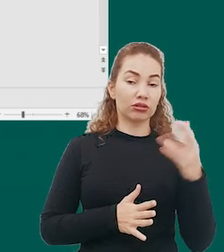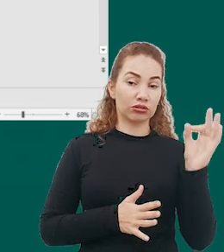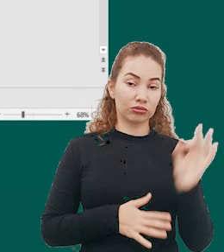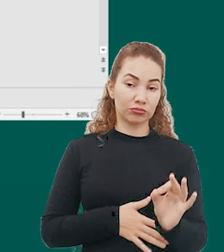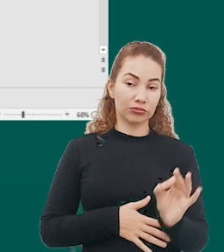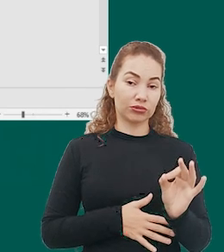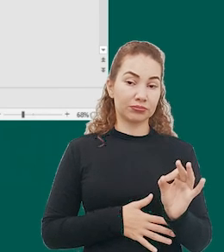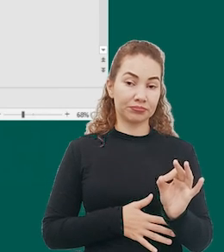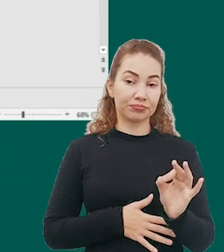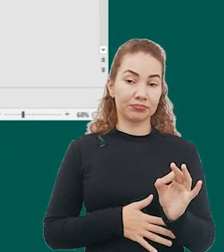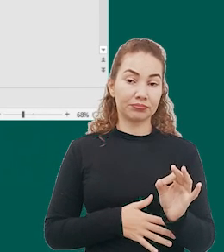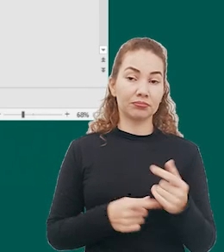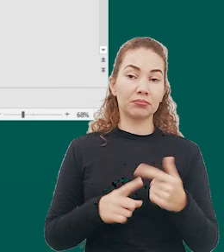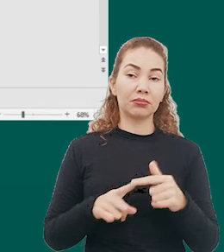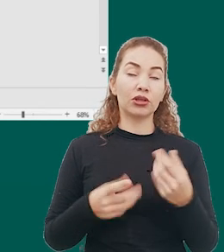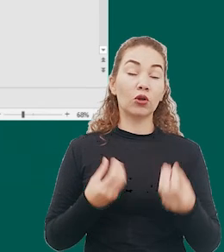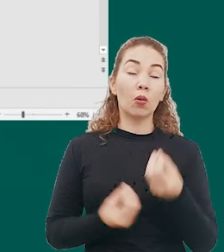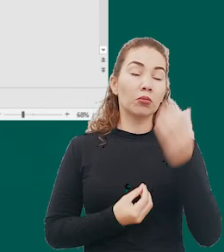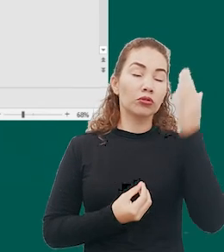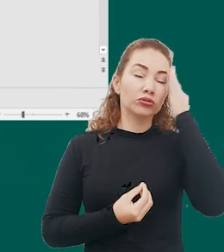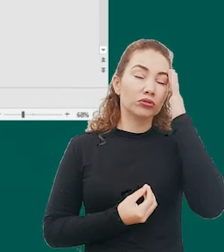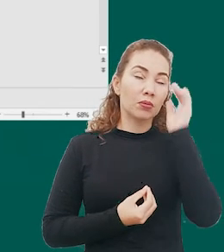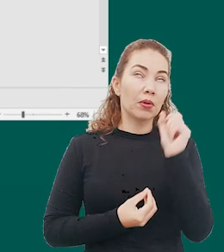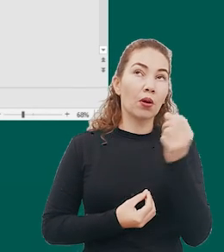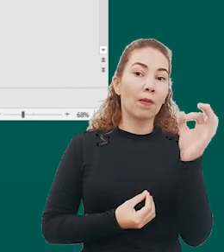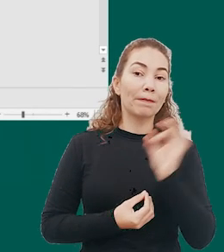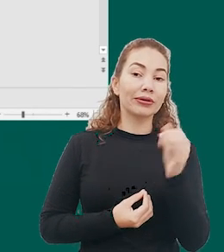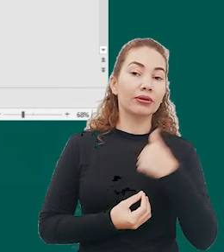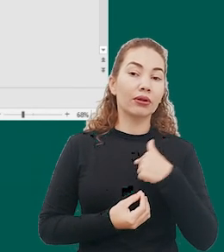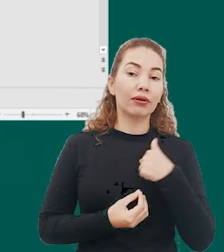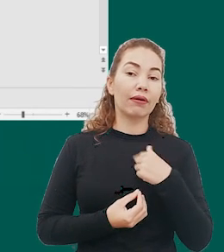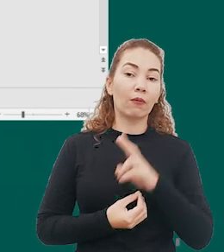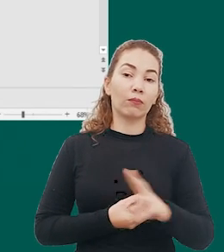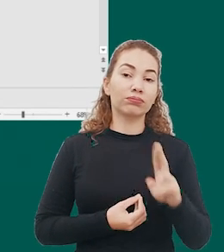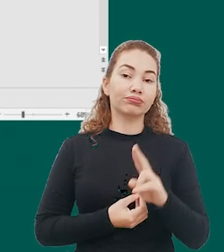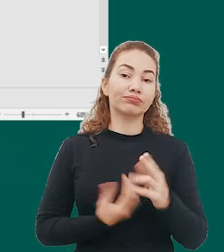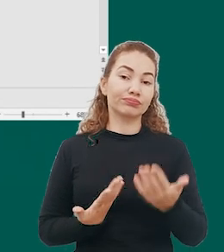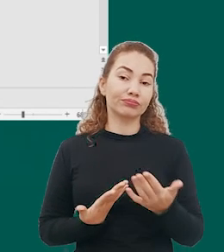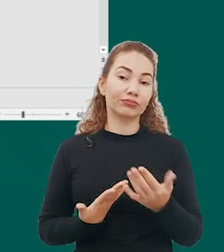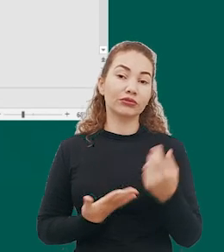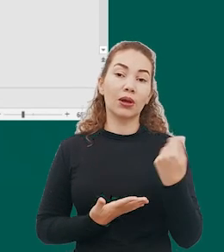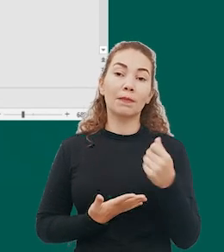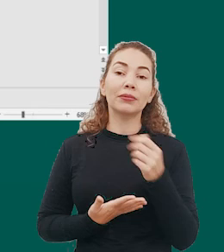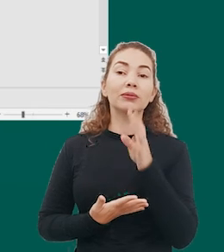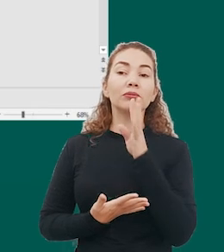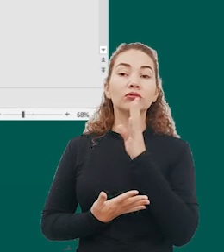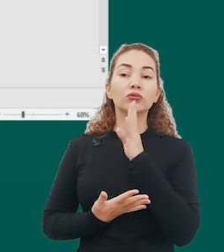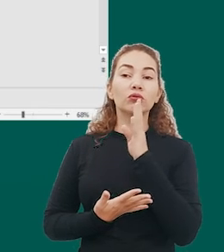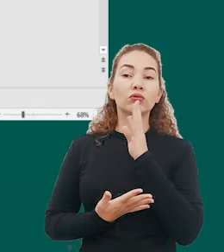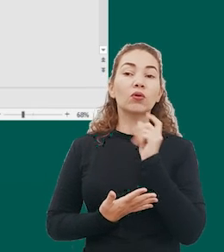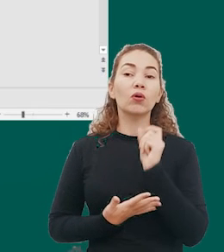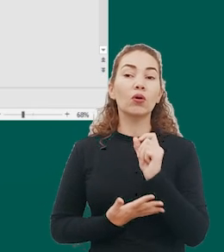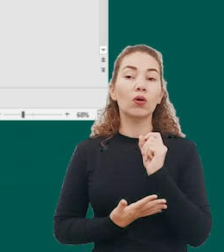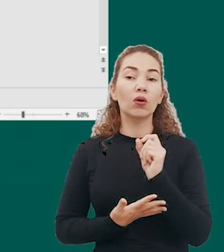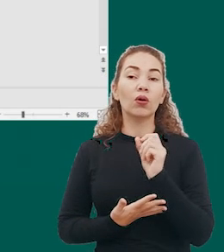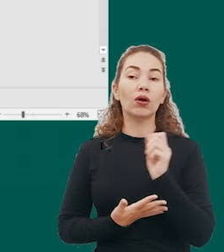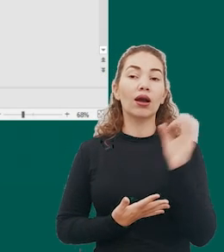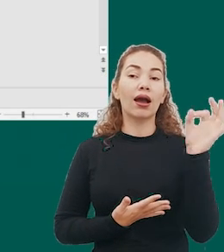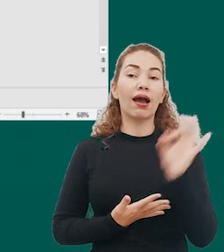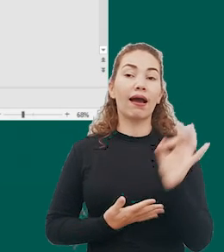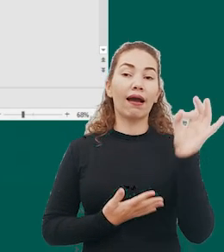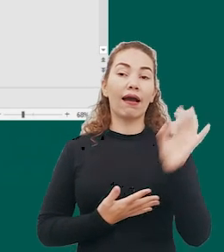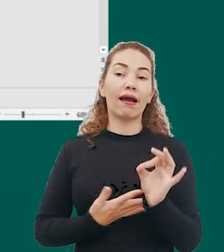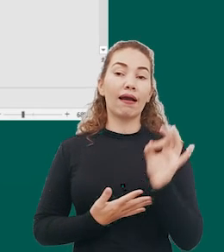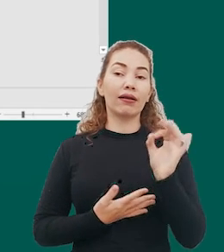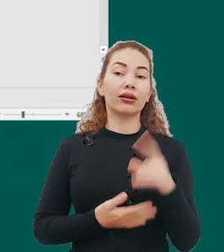32%. Mas como eu vou saber qual percentual que eu devo aplicar? Nós precisamos conhecer a alíquota